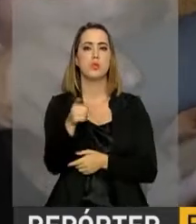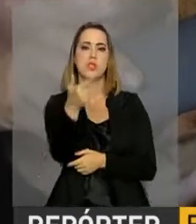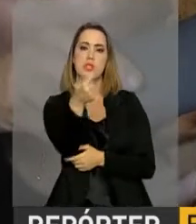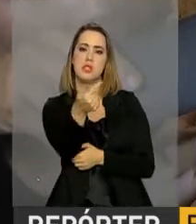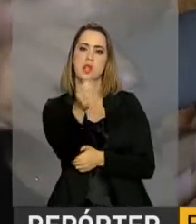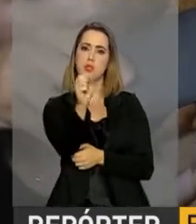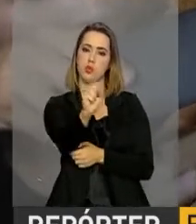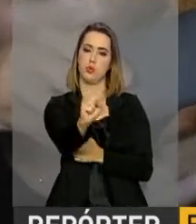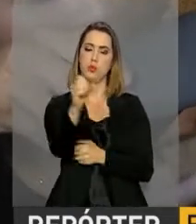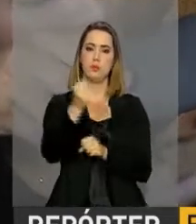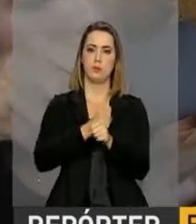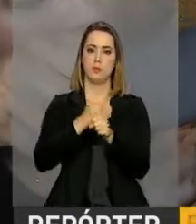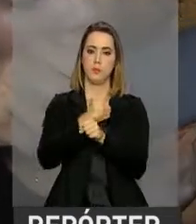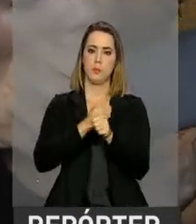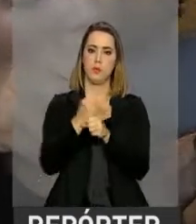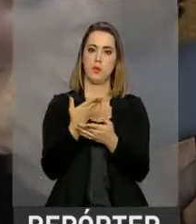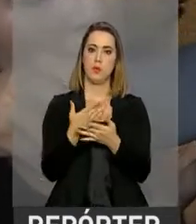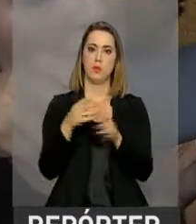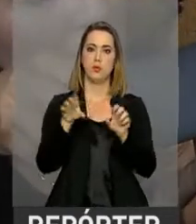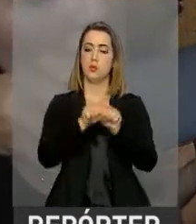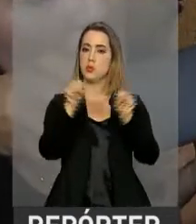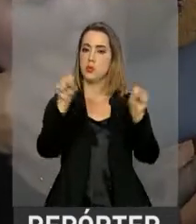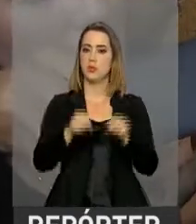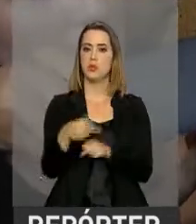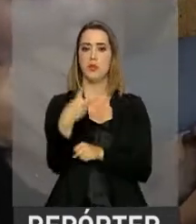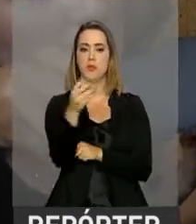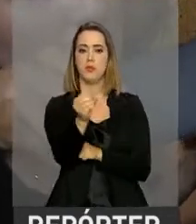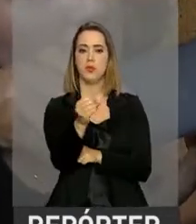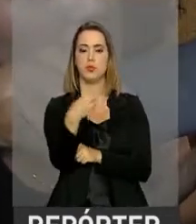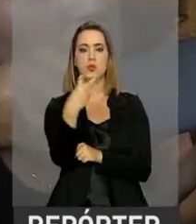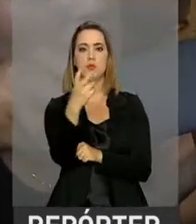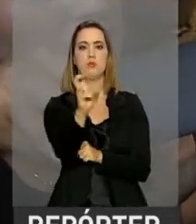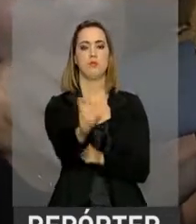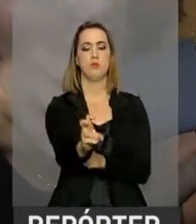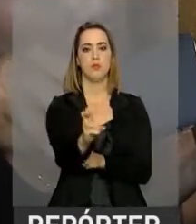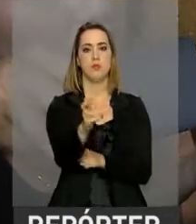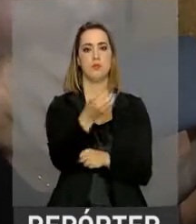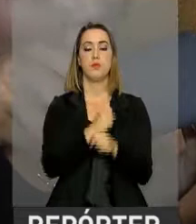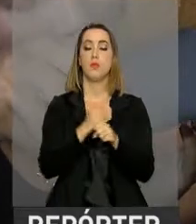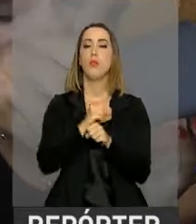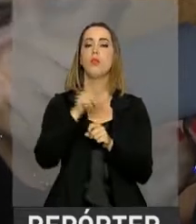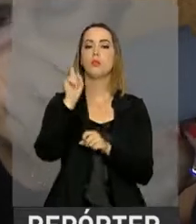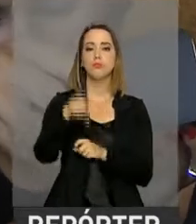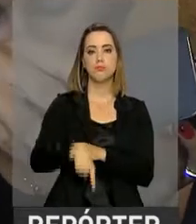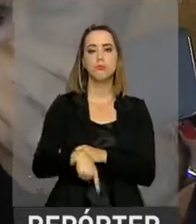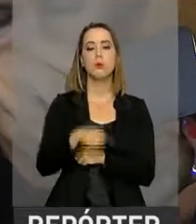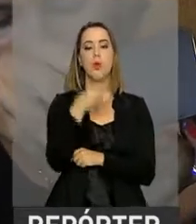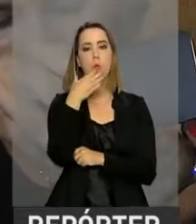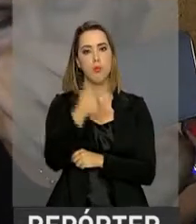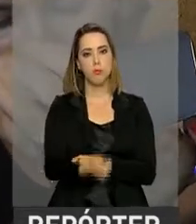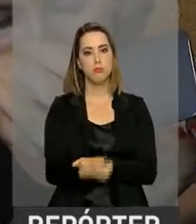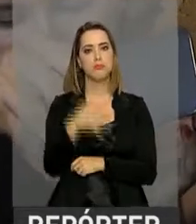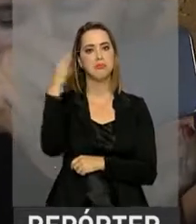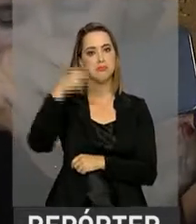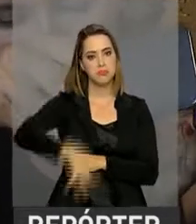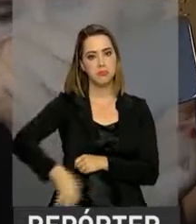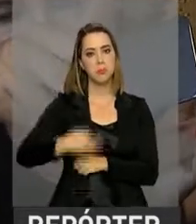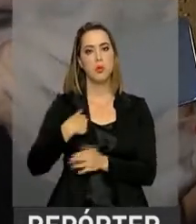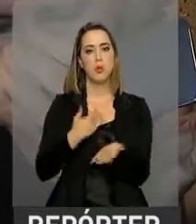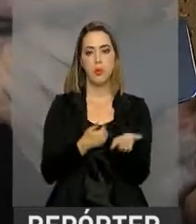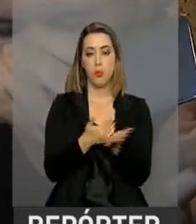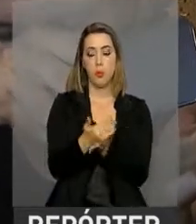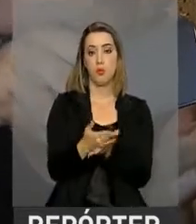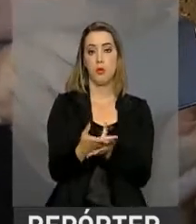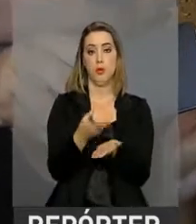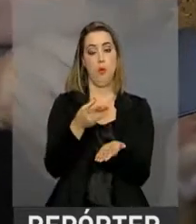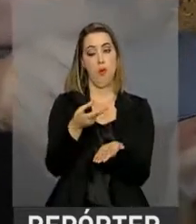8 anos para um equipamento que tem uma vida útil entre 20 e 25 anos. Então, faz muito sentido. De fato, o investimento inicial